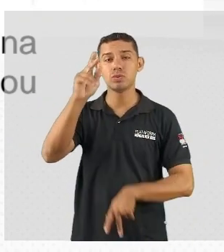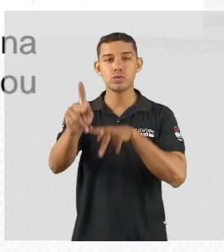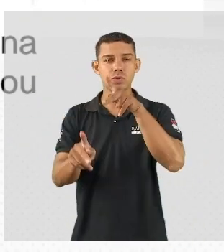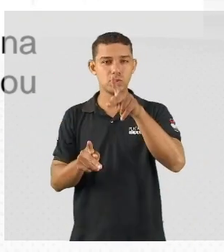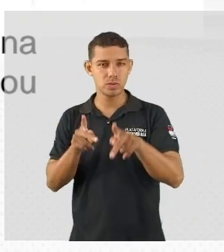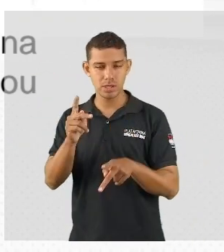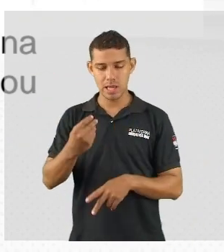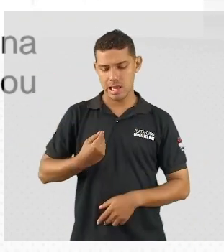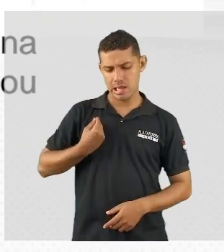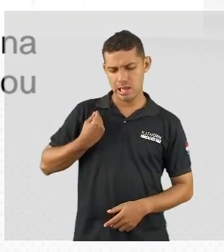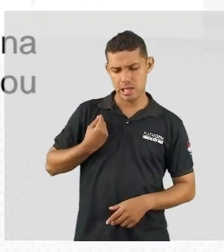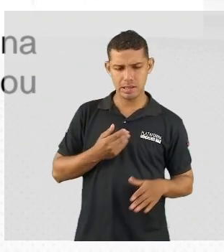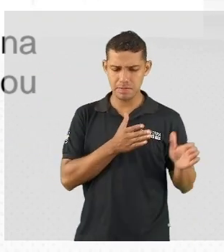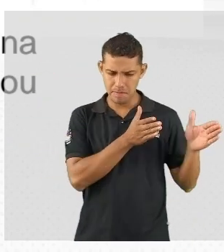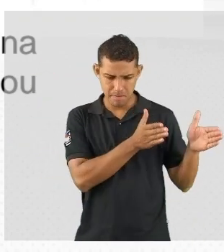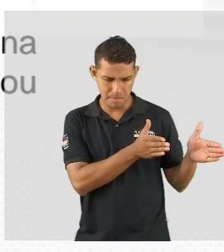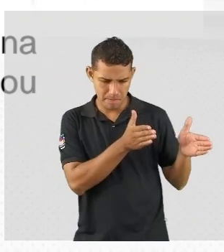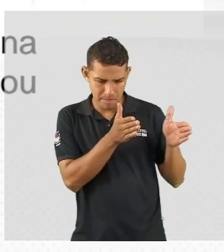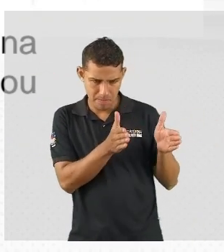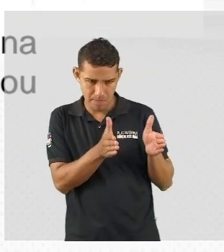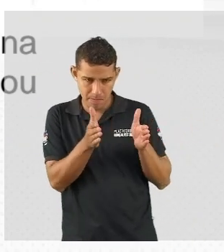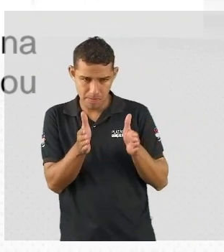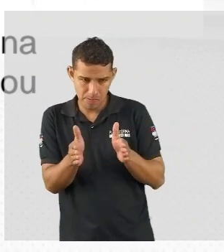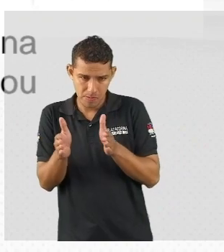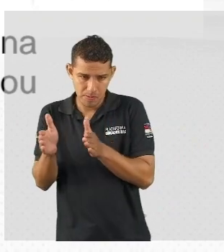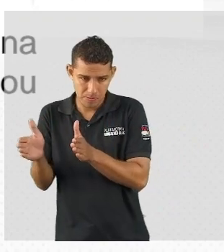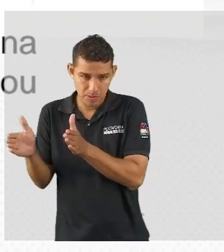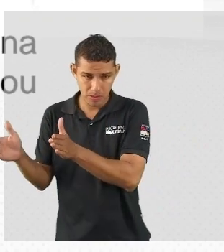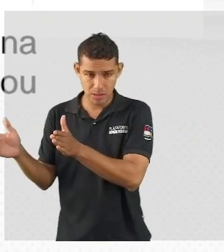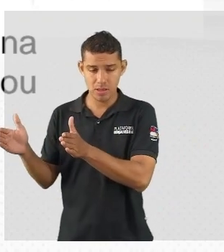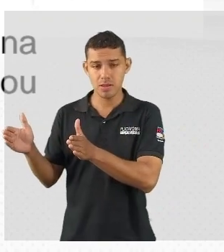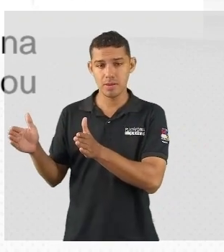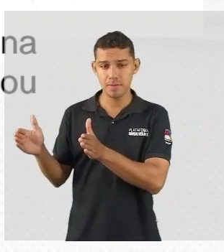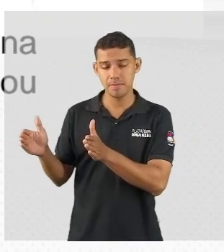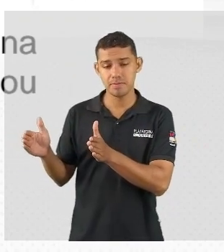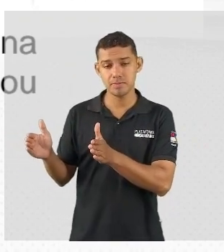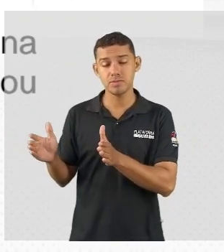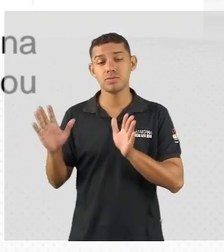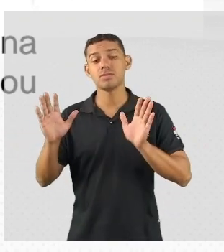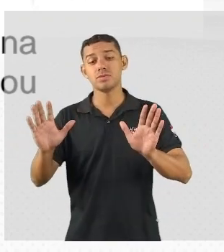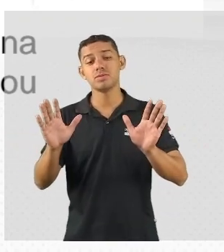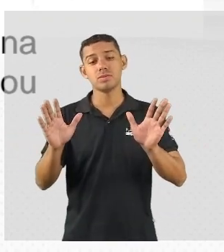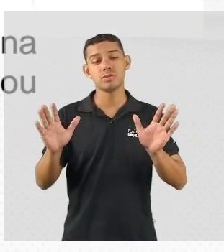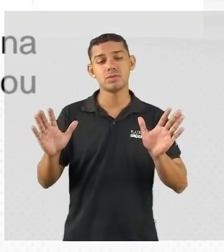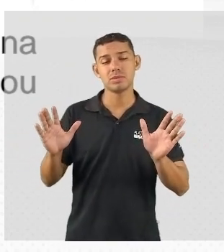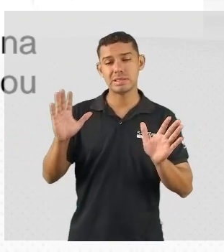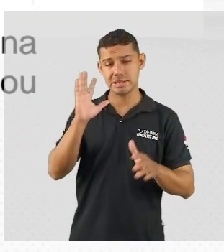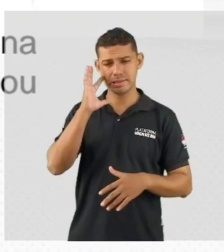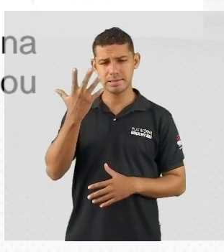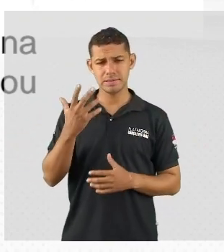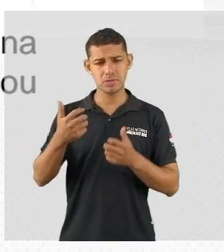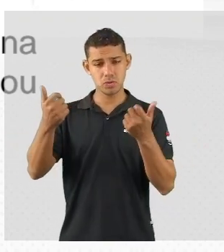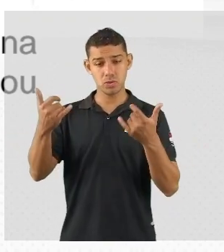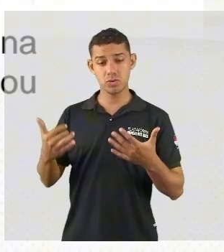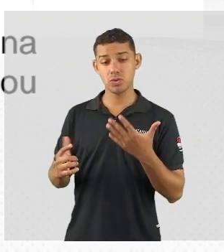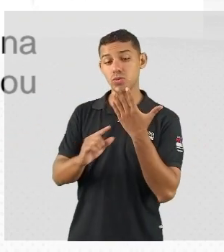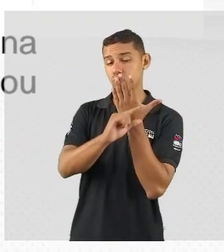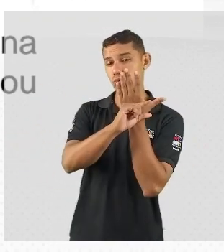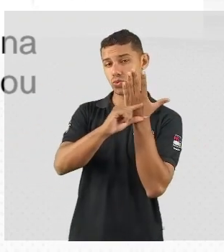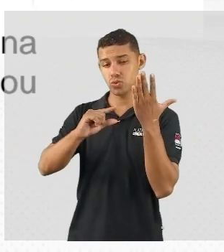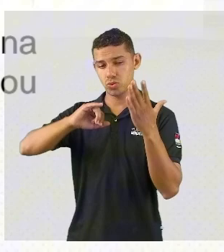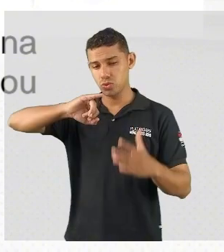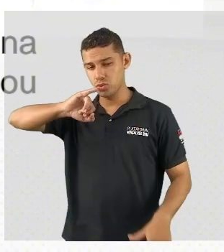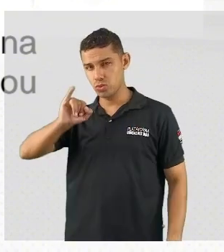que viveram esses períodos que nós estamos colocando aqui. Essa é uma divisão, John Lubbock predominou até meados do século